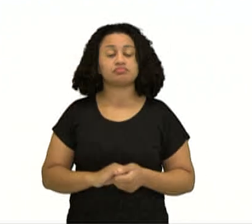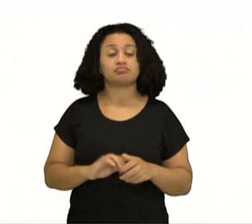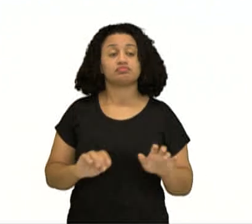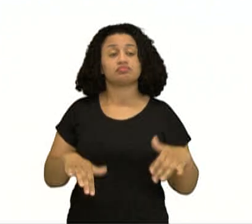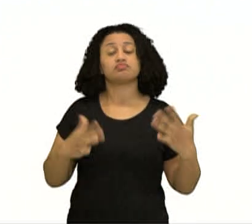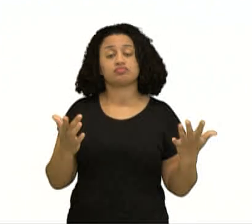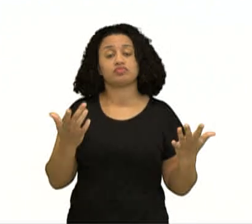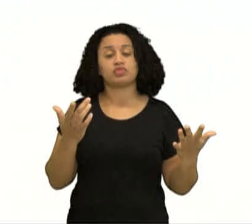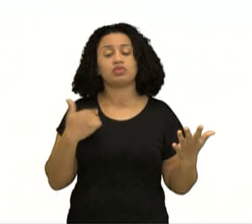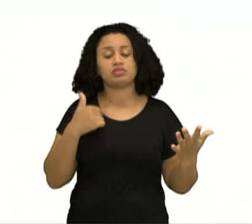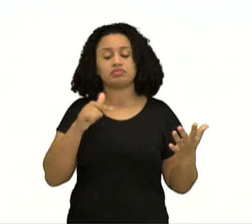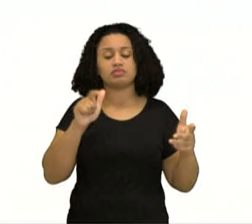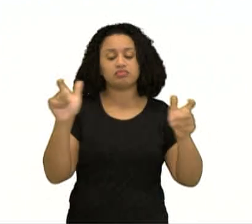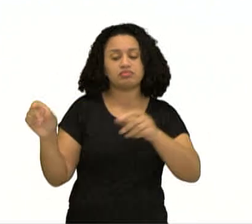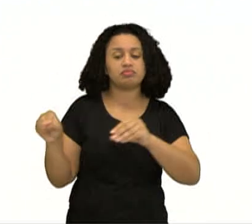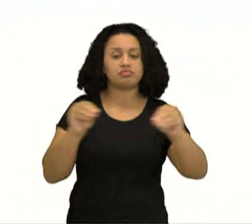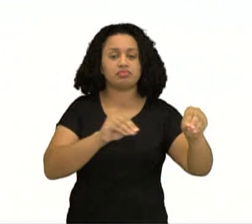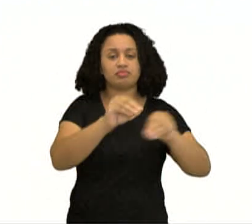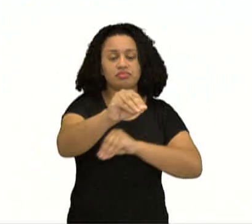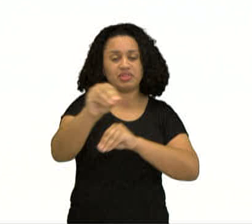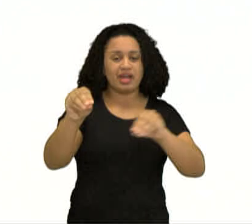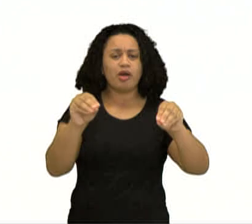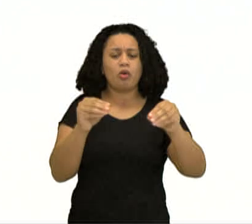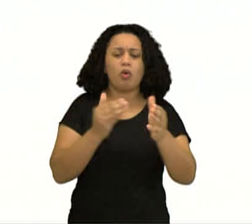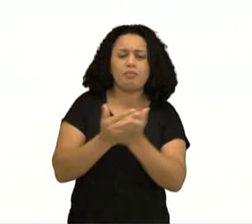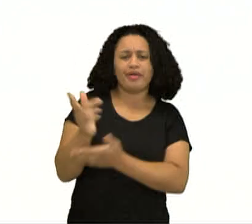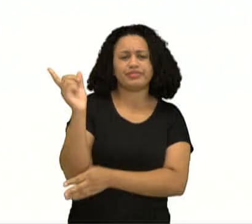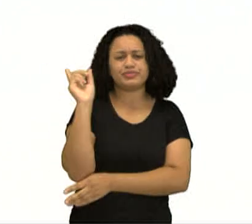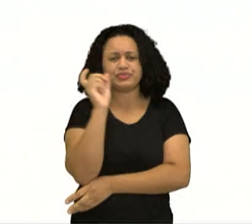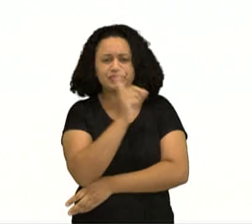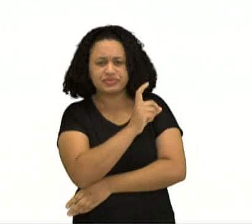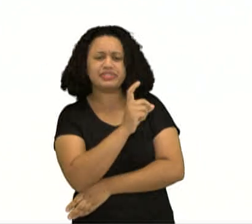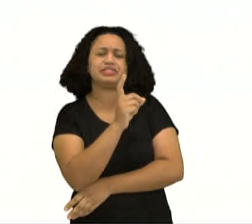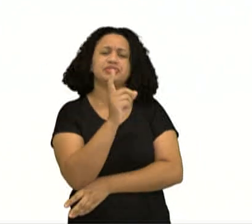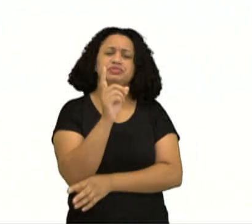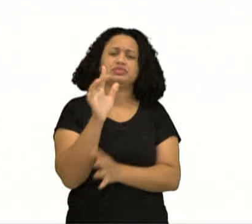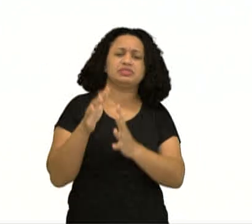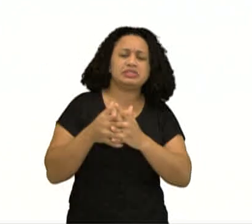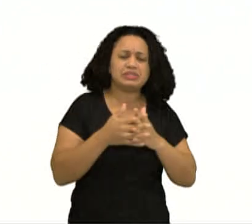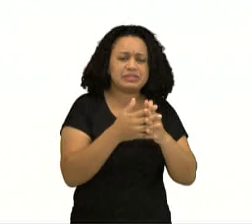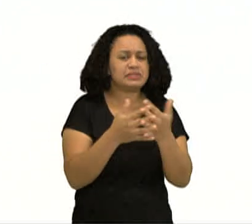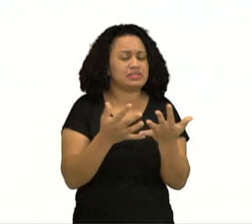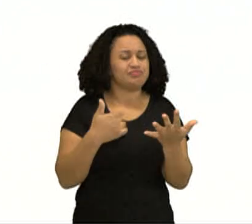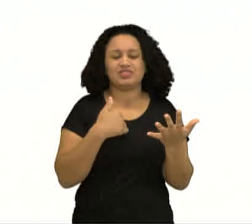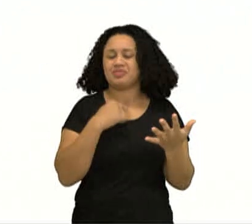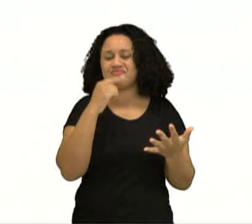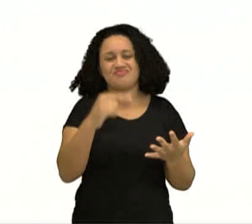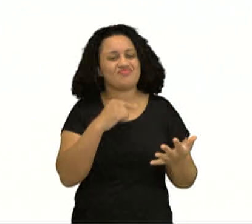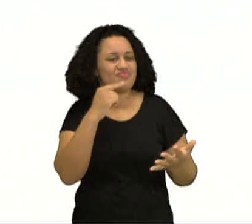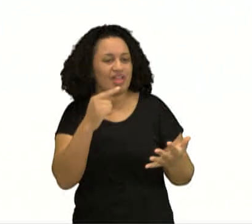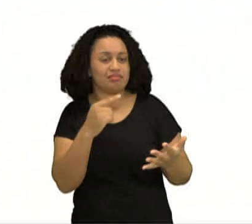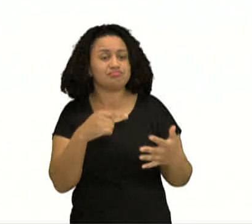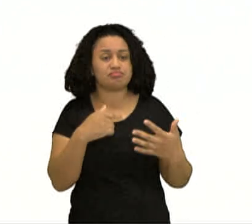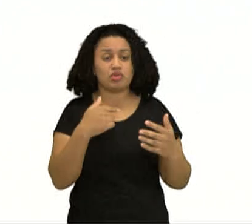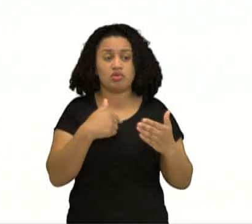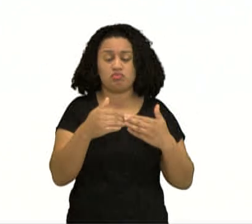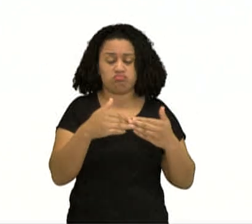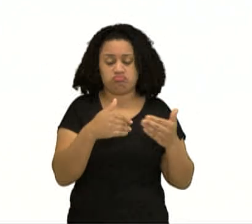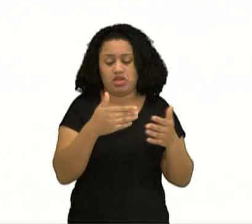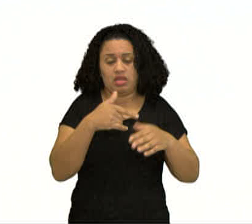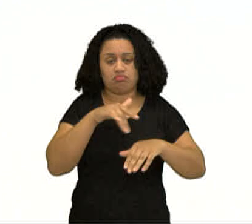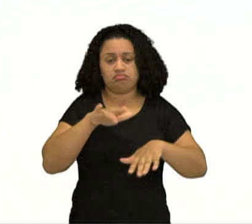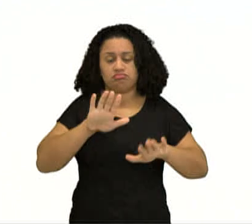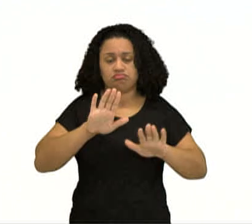Quando esse deslocamento torna-se difícil, complicado ou impraticável, por qualquer